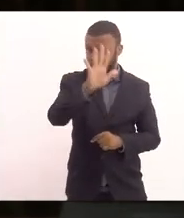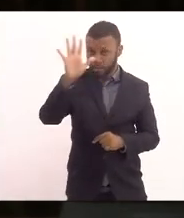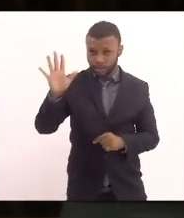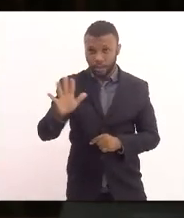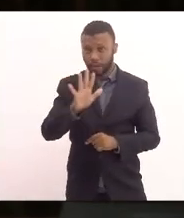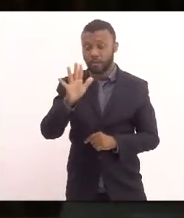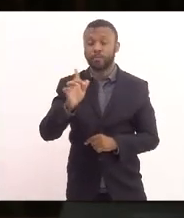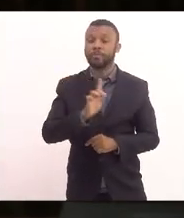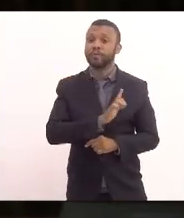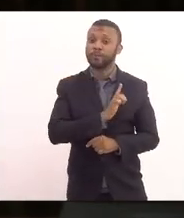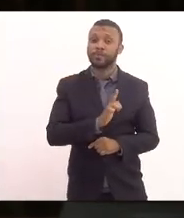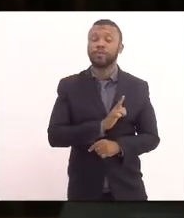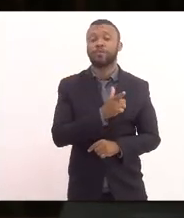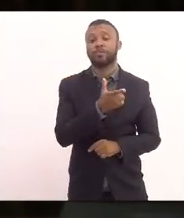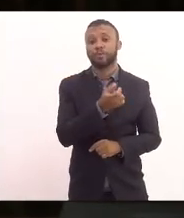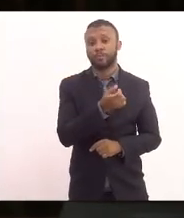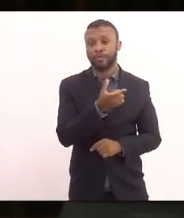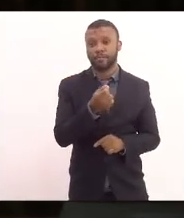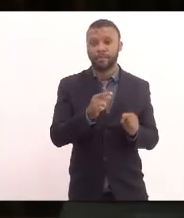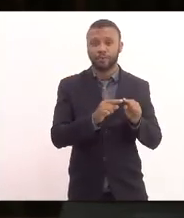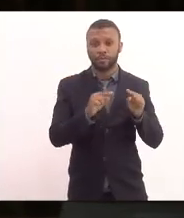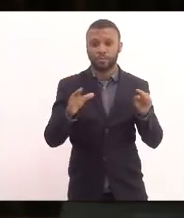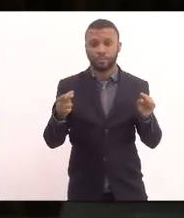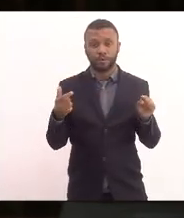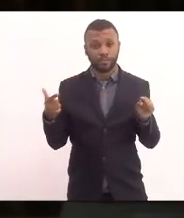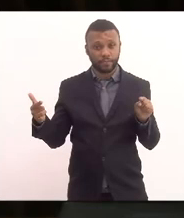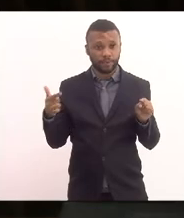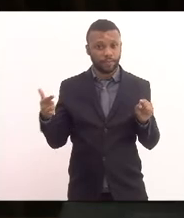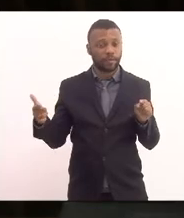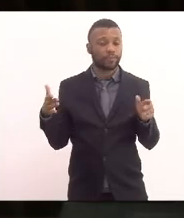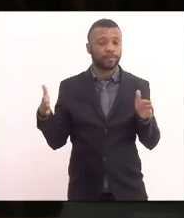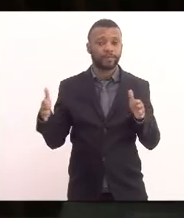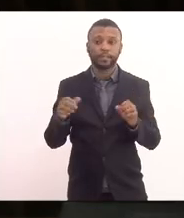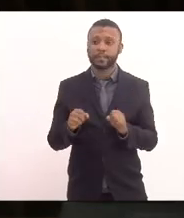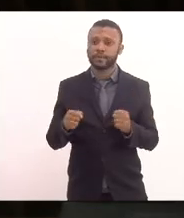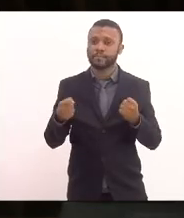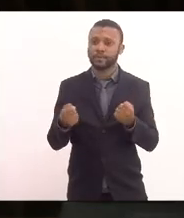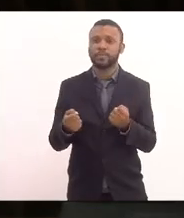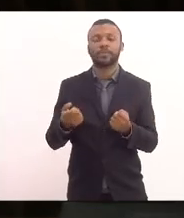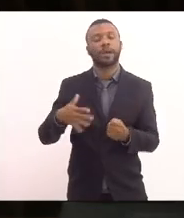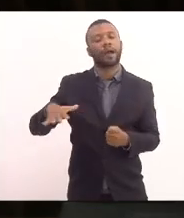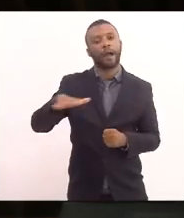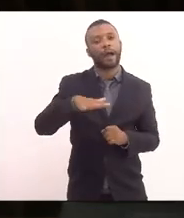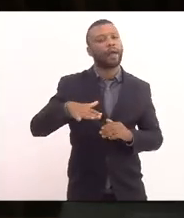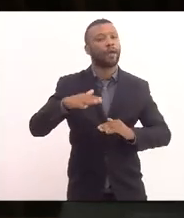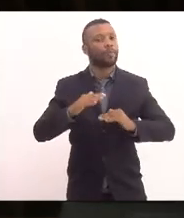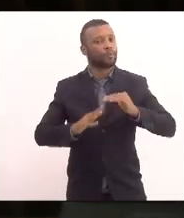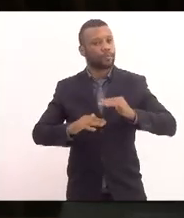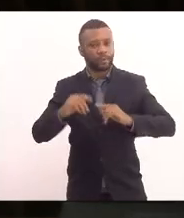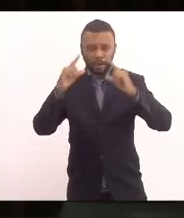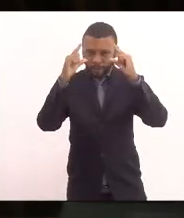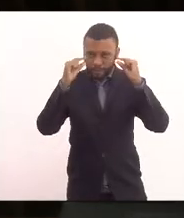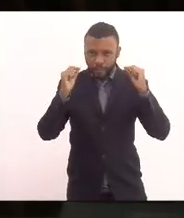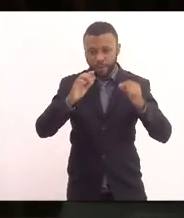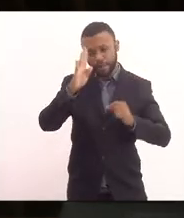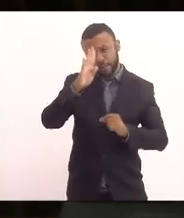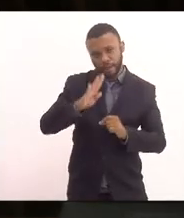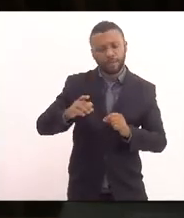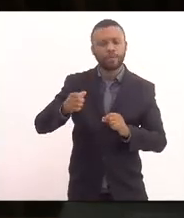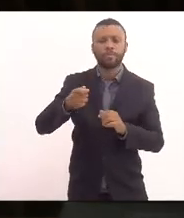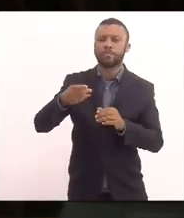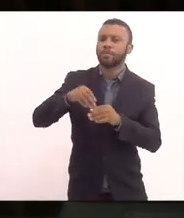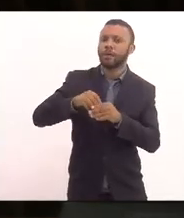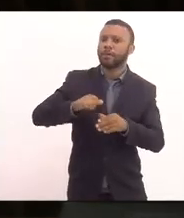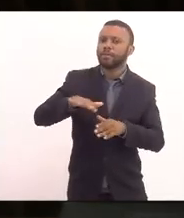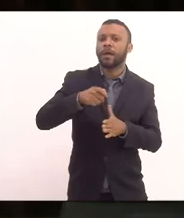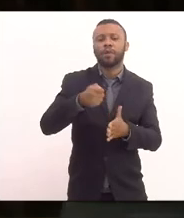gestão 2020-2022, tem defendido a enfermagem brasileira nos espaços de luta profissional,